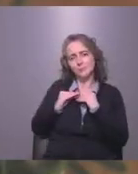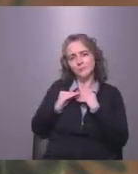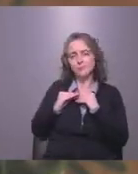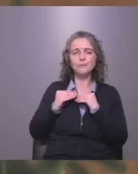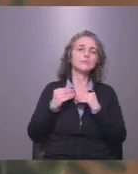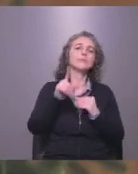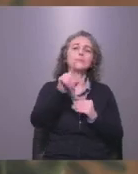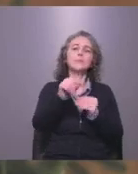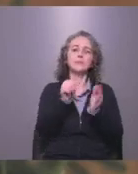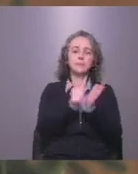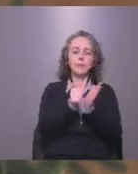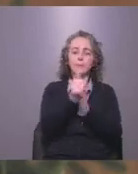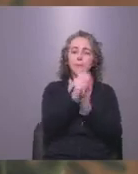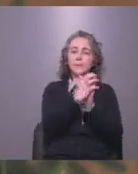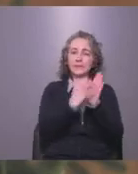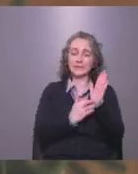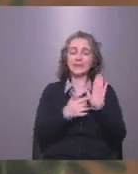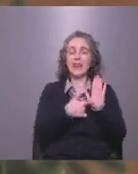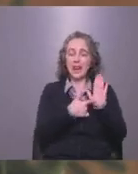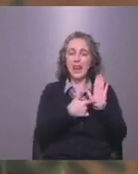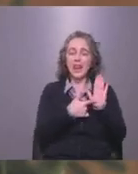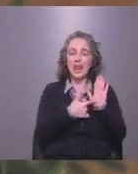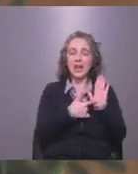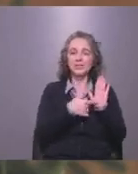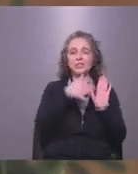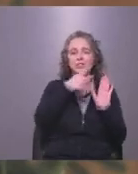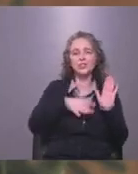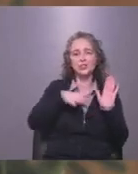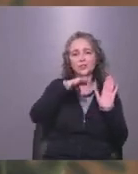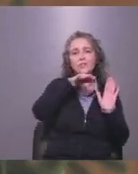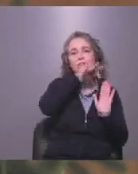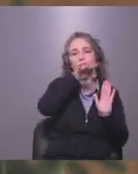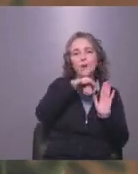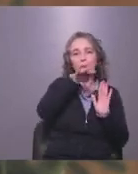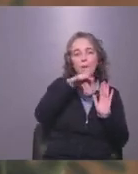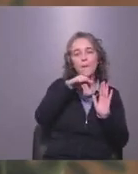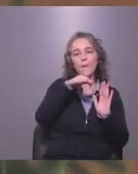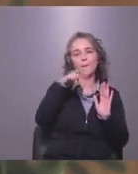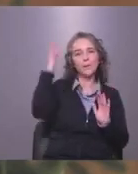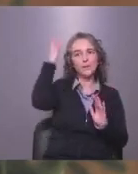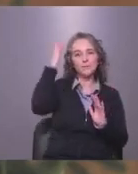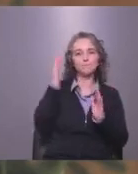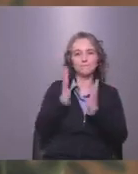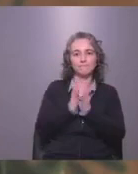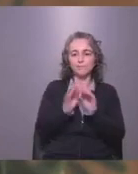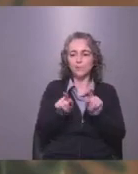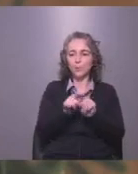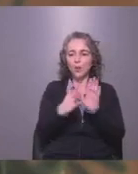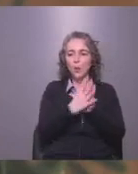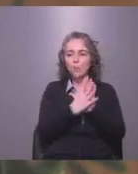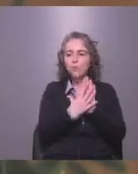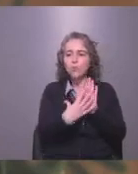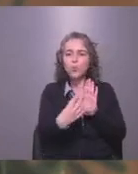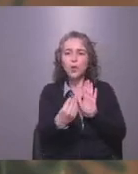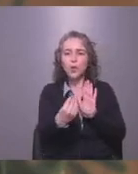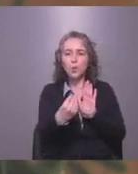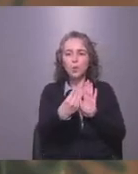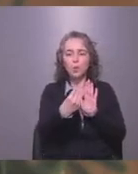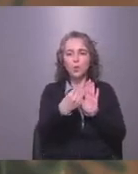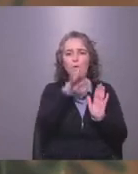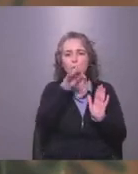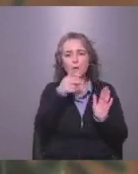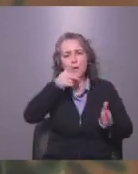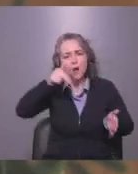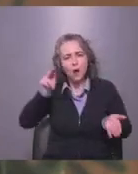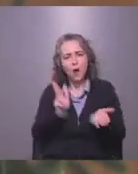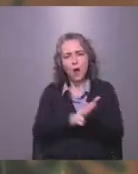diz-nos, antes de mais, que a Sagrada Família é modelo do que significa viver a realidade